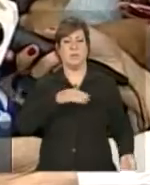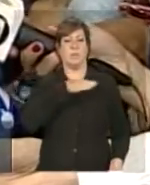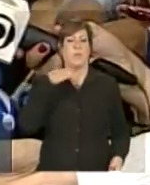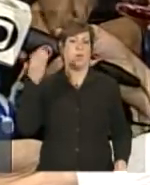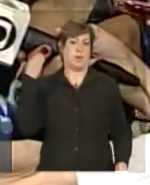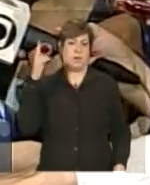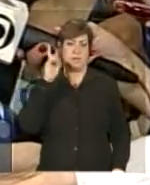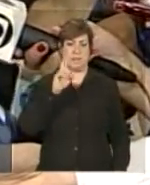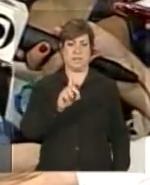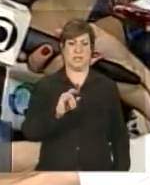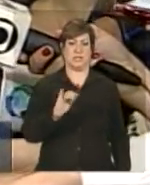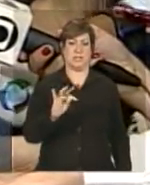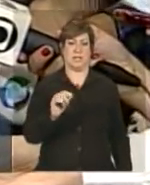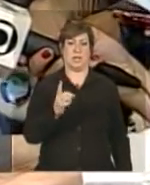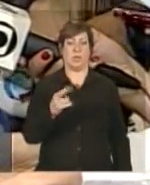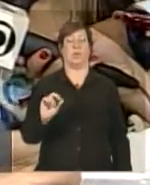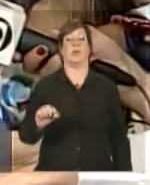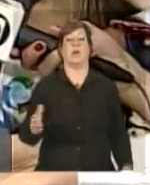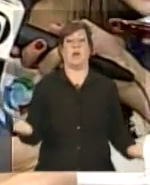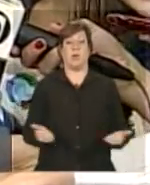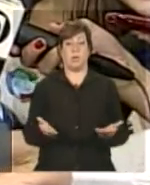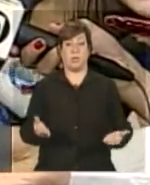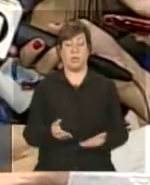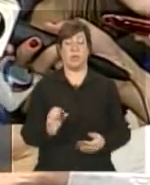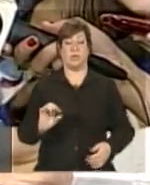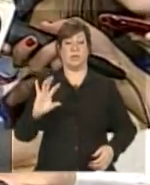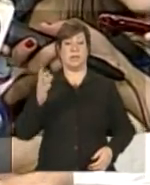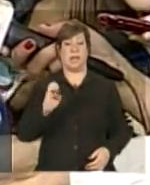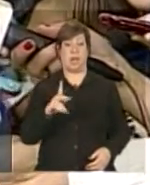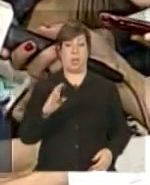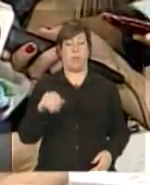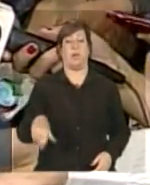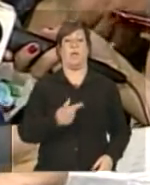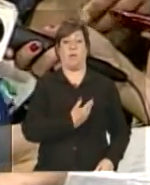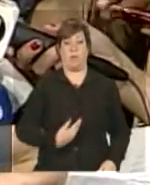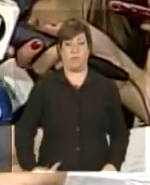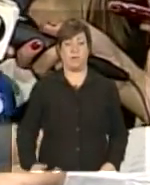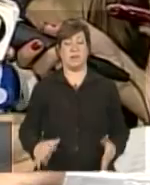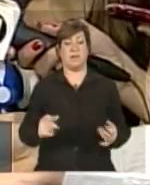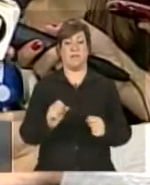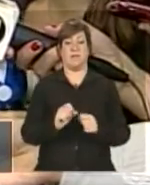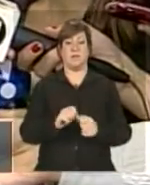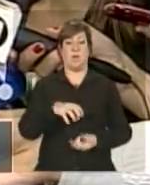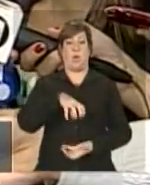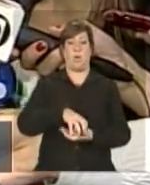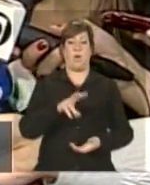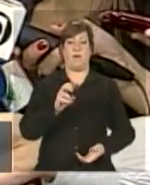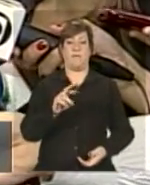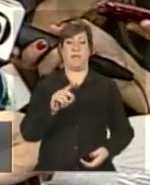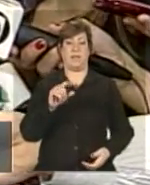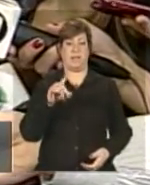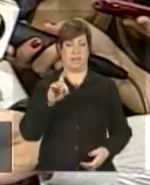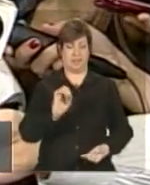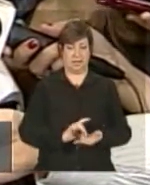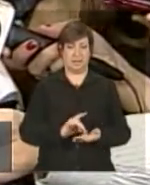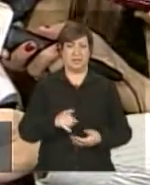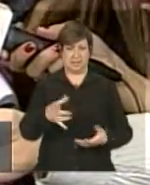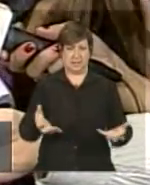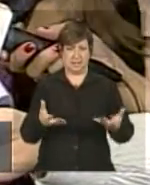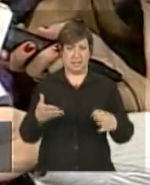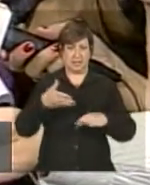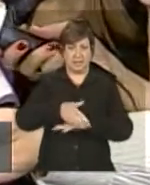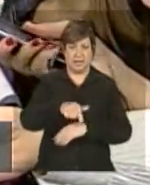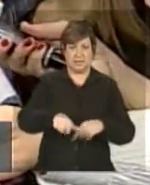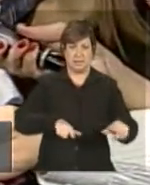ditadura. A gente está numa época do governo que o governo deve desencadear a Comissão da Verdade. A senhora gostaria, pretende se engajar nesse trabalho de